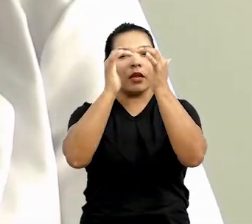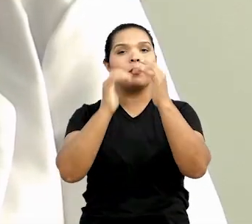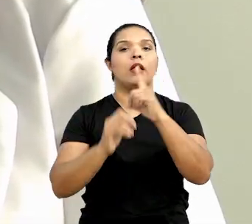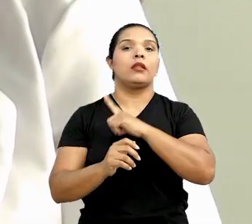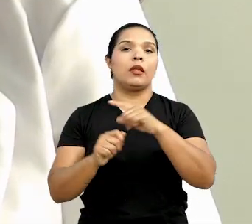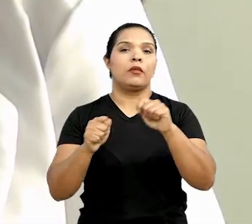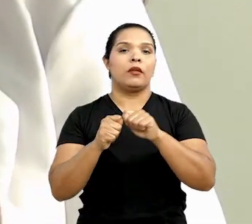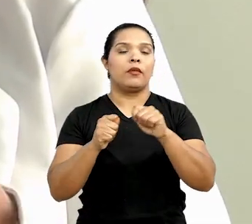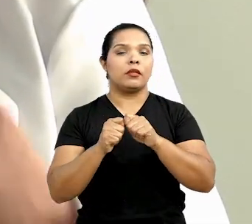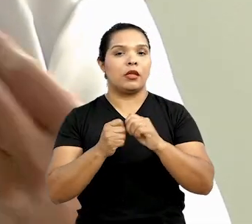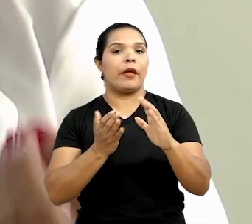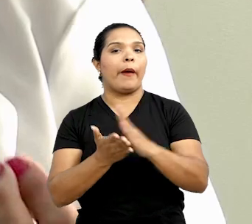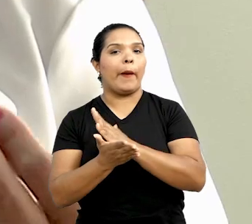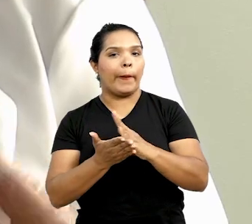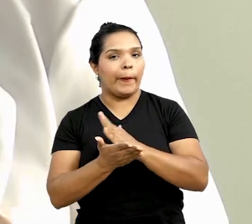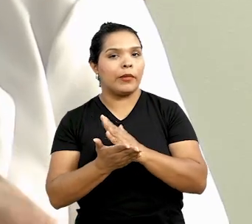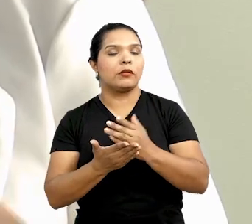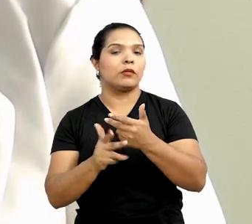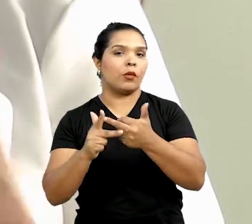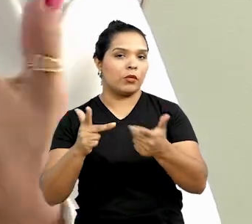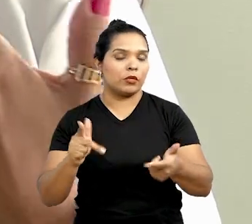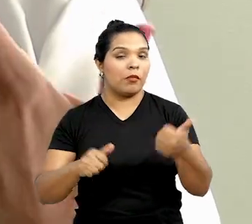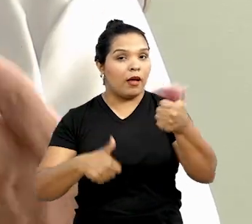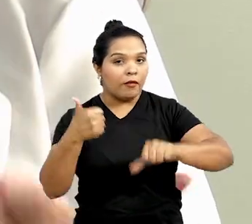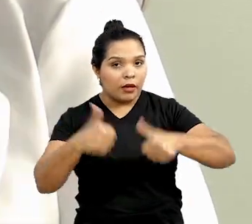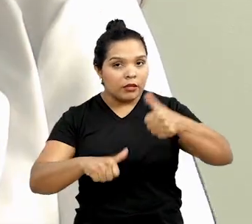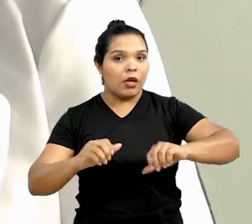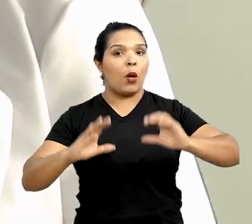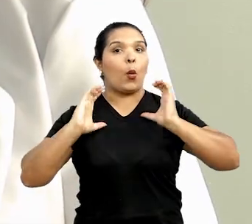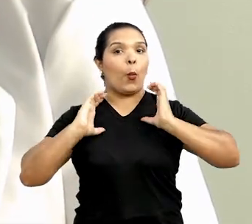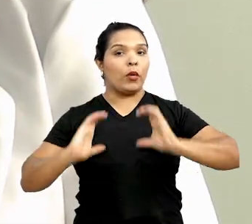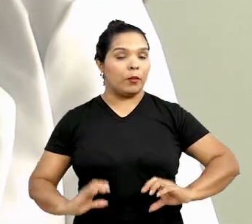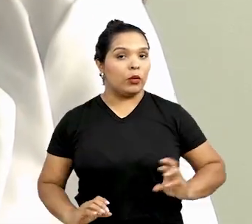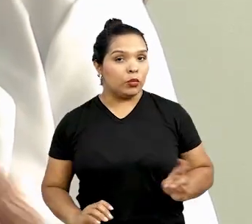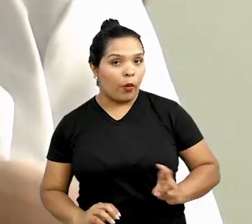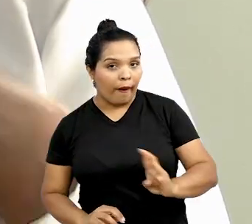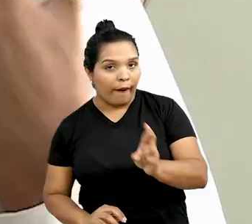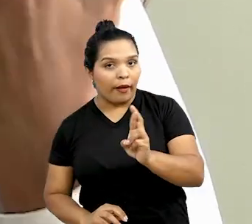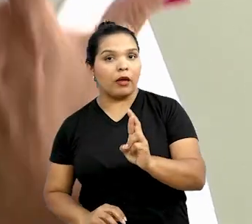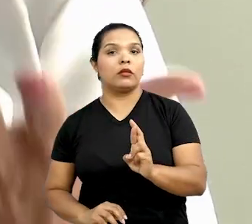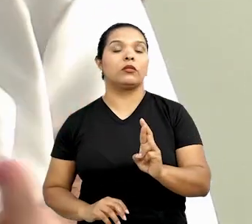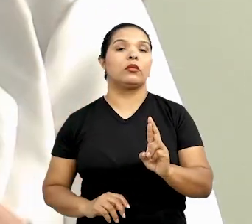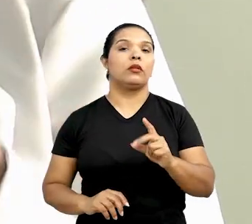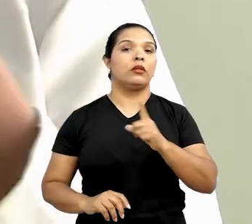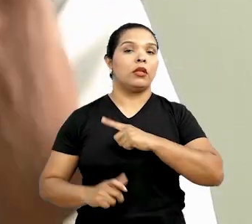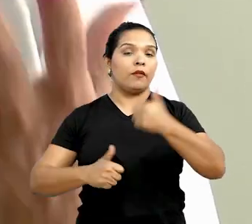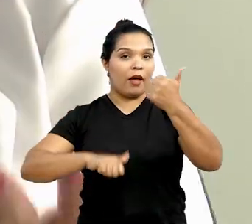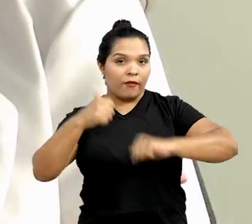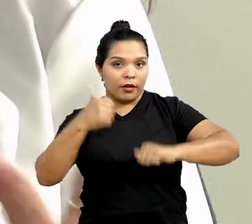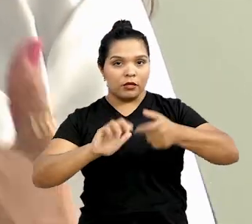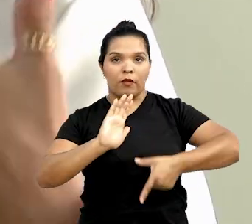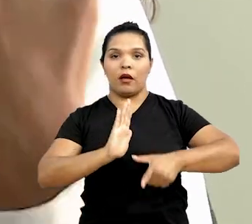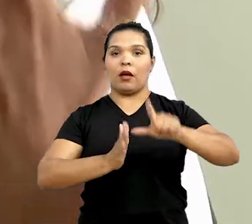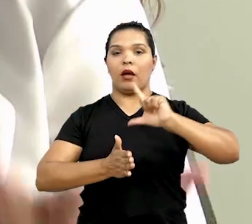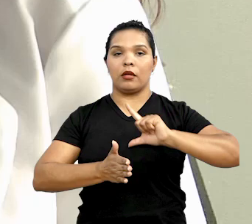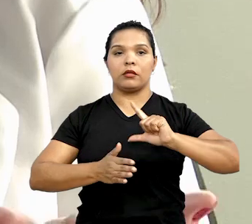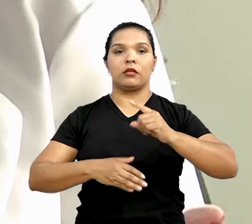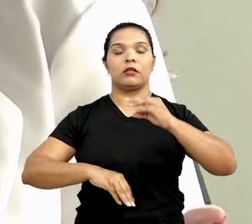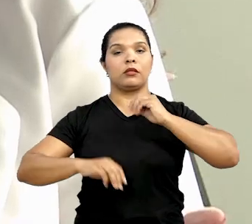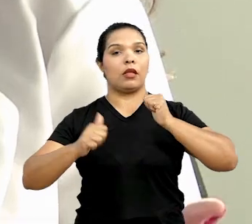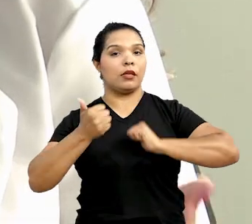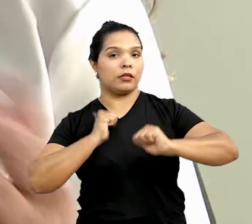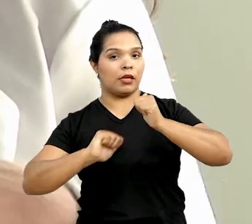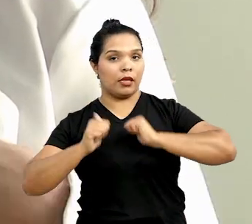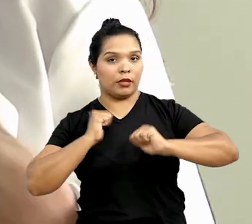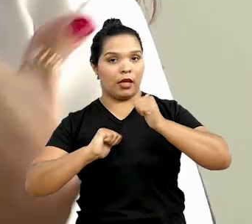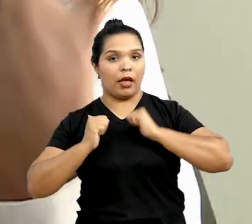então a gente teve que fazer alguns procedimentos para avaliar tanto o comportamento dele, certo? Então teve uma avaliação todinha do comportamento em relação à